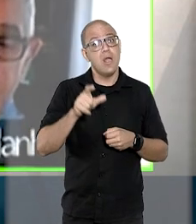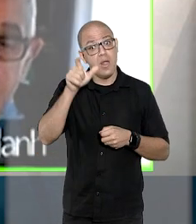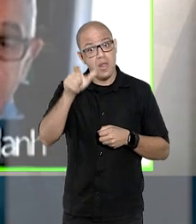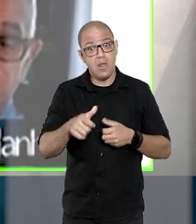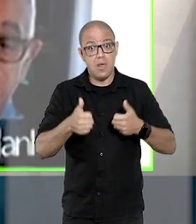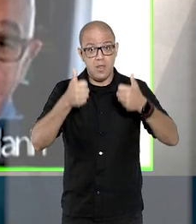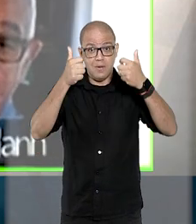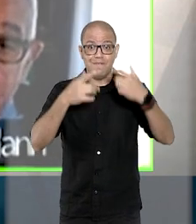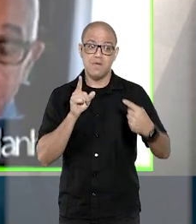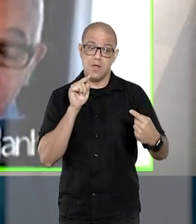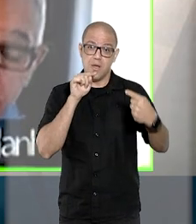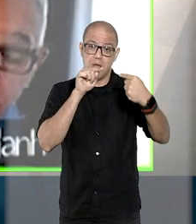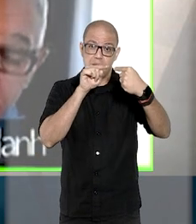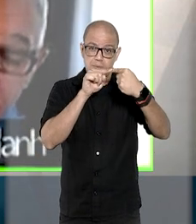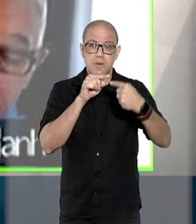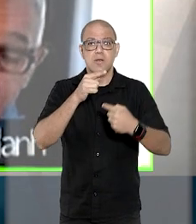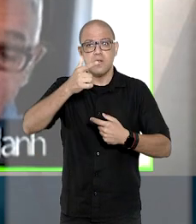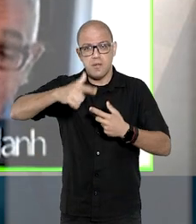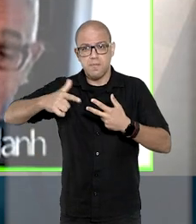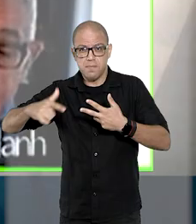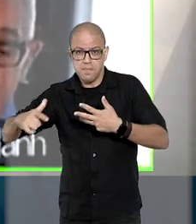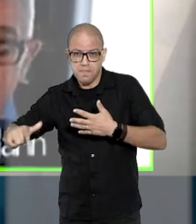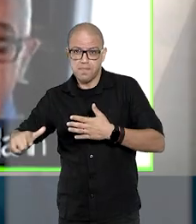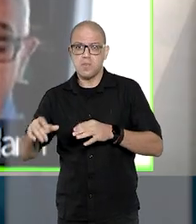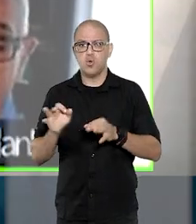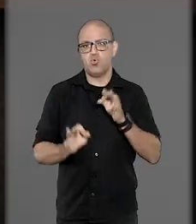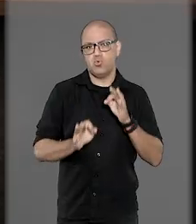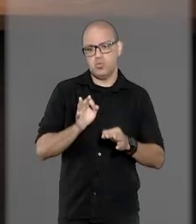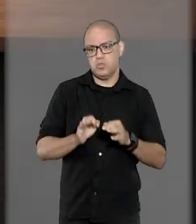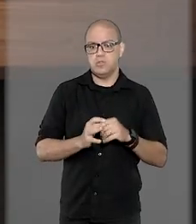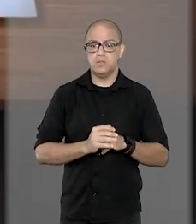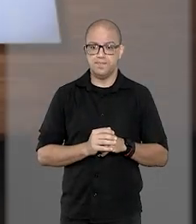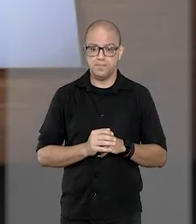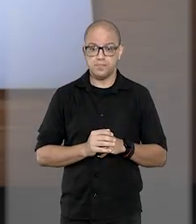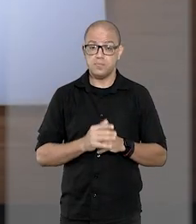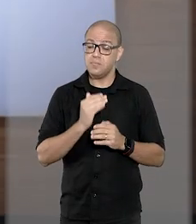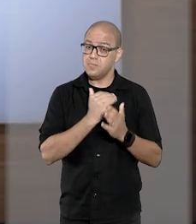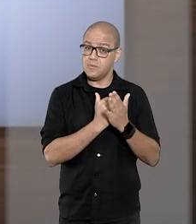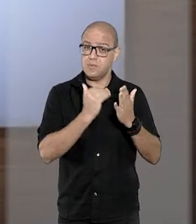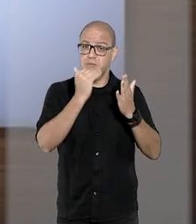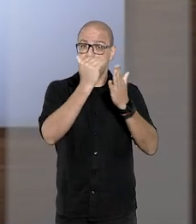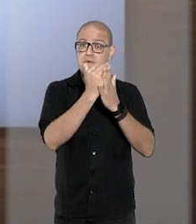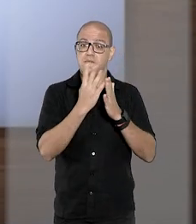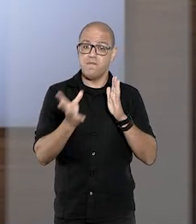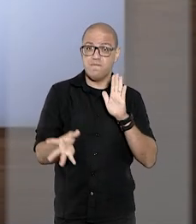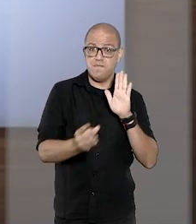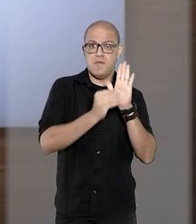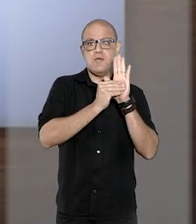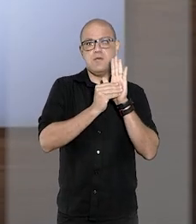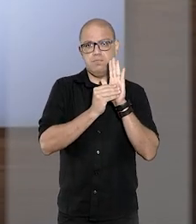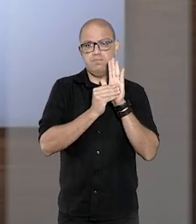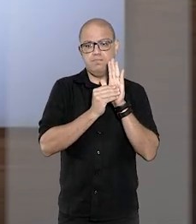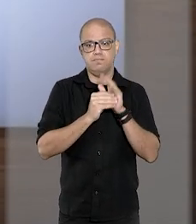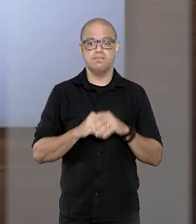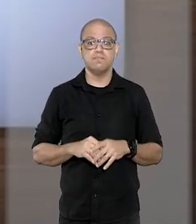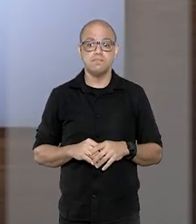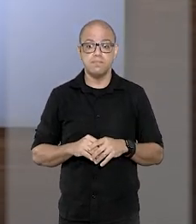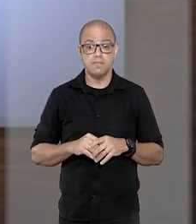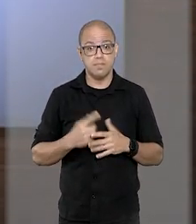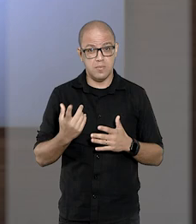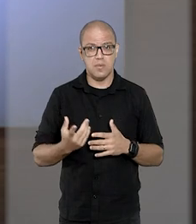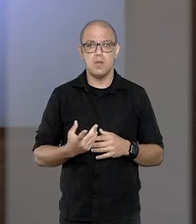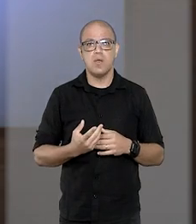deverá ser aplicada pelas demais instâncias da Justiça. Por maioria, foi fixada a seguinte tese. A